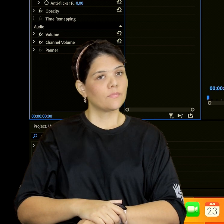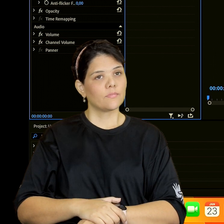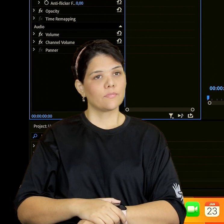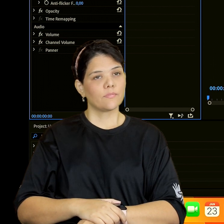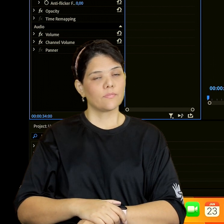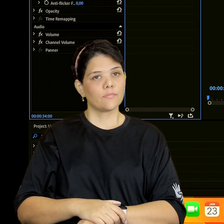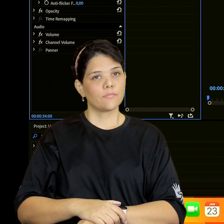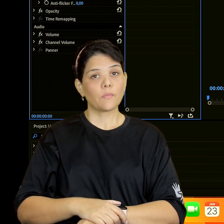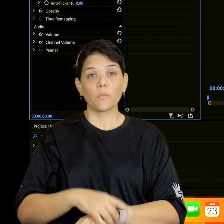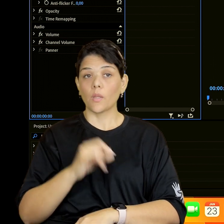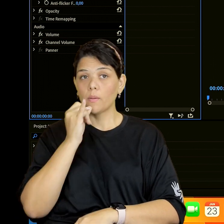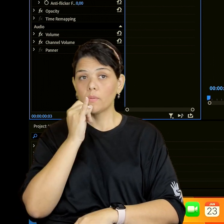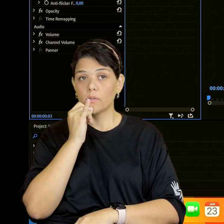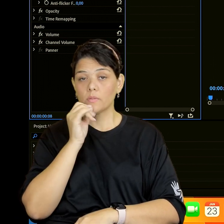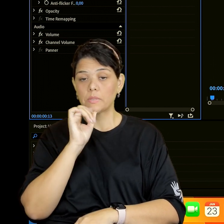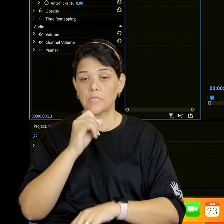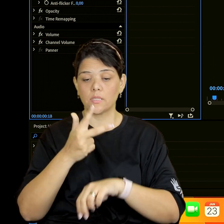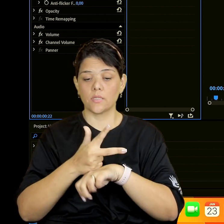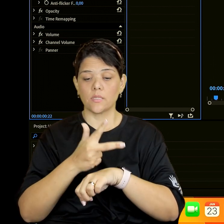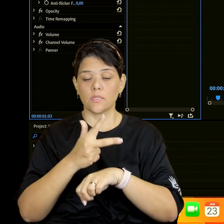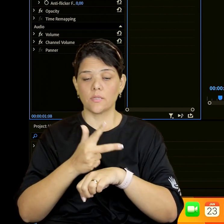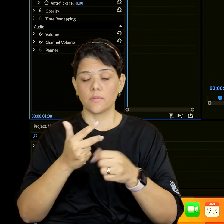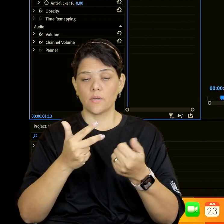Então, por exemplo, quero que a câmera vá abrindo.